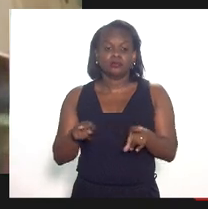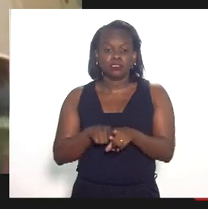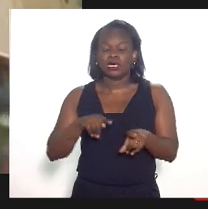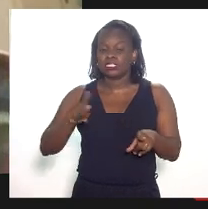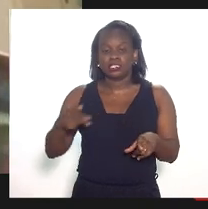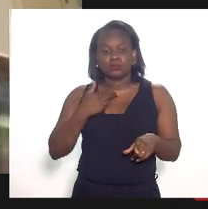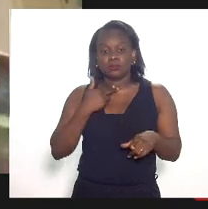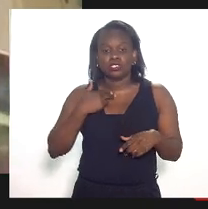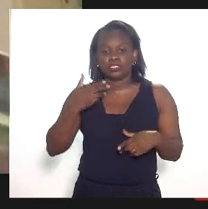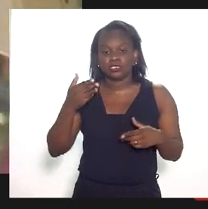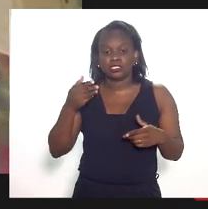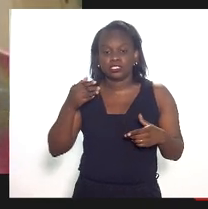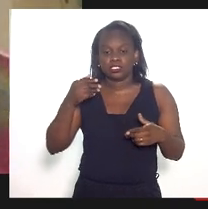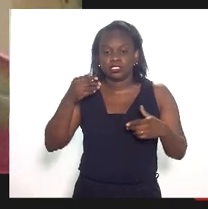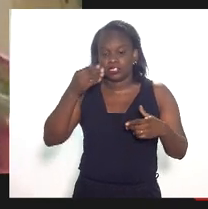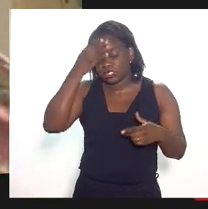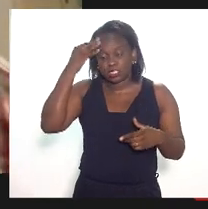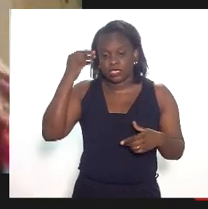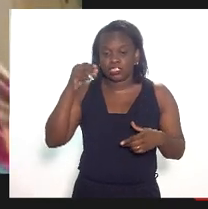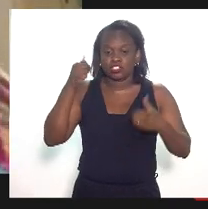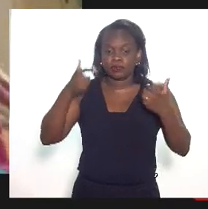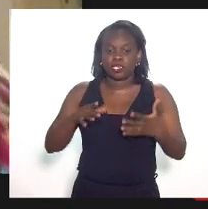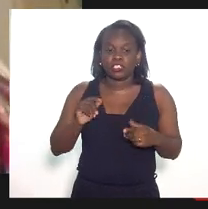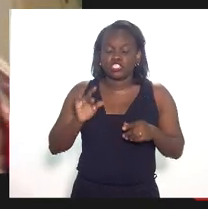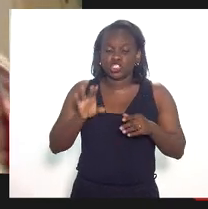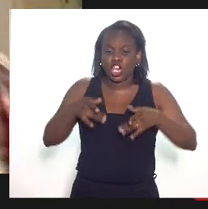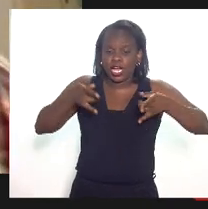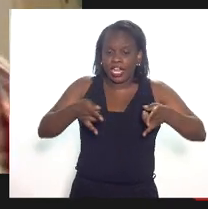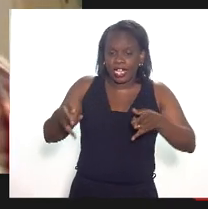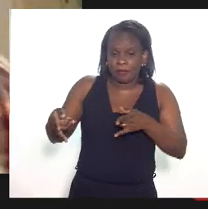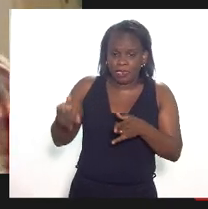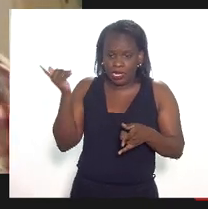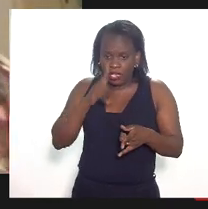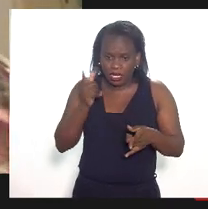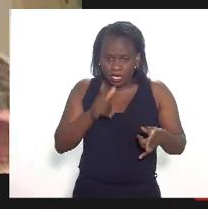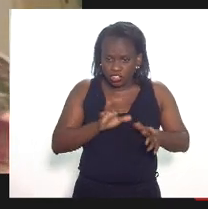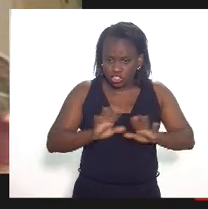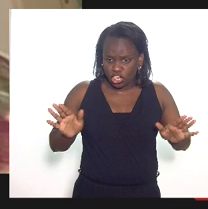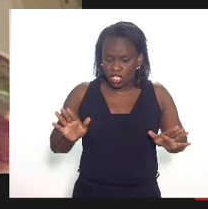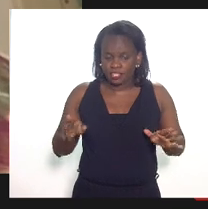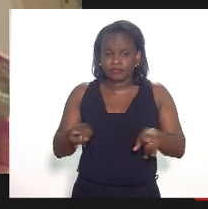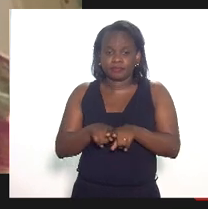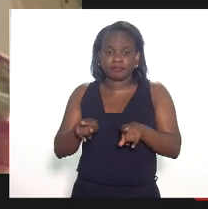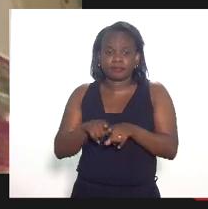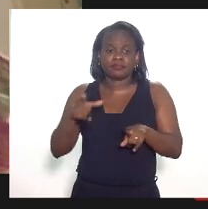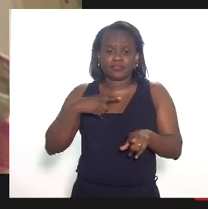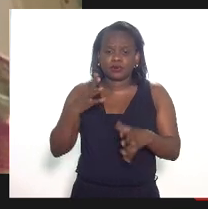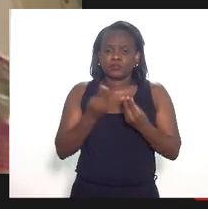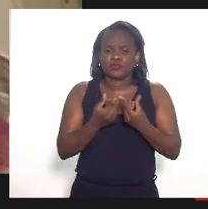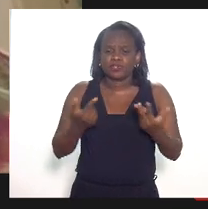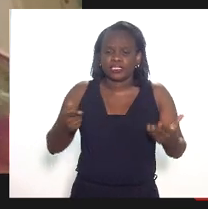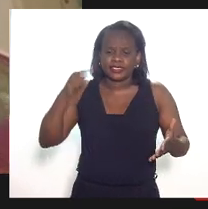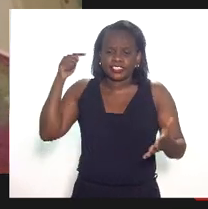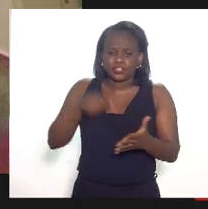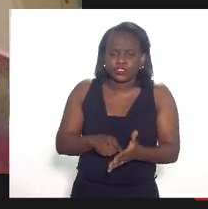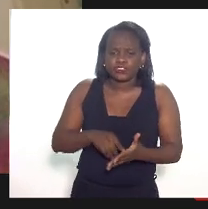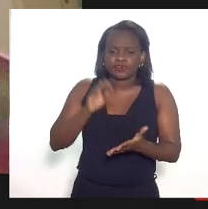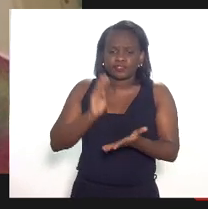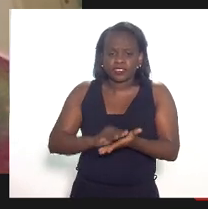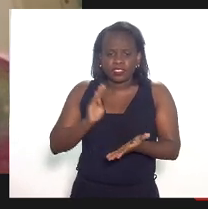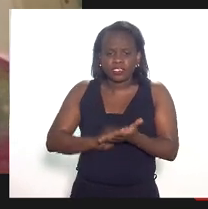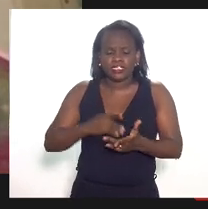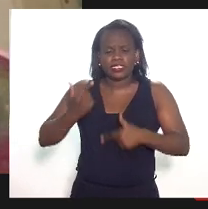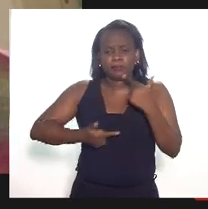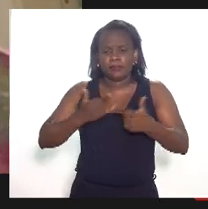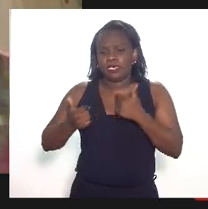não pode deixar de citar que não é somente abrir leito. A gente, no sindicato, recebe inúmeras denúncias de falta de